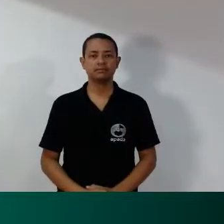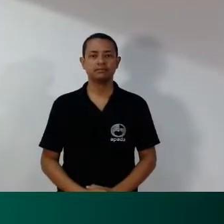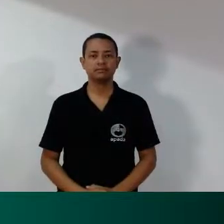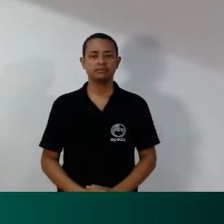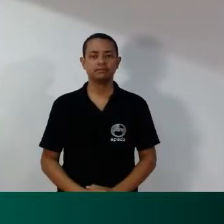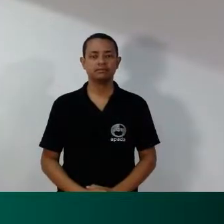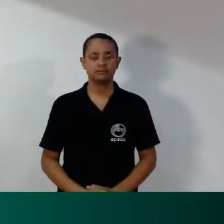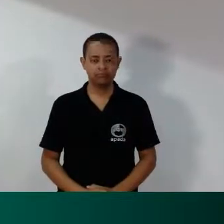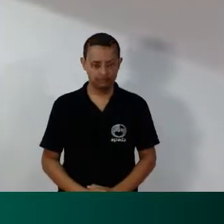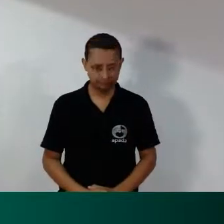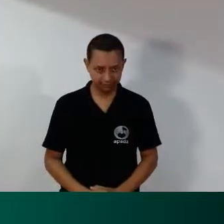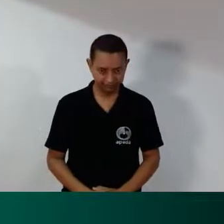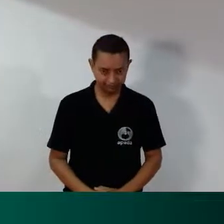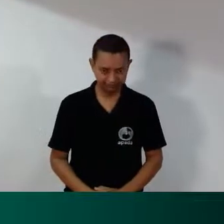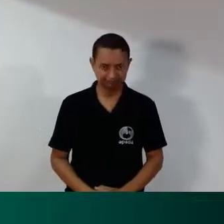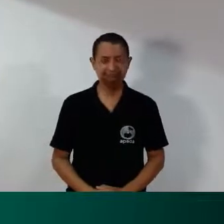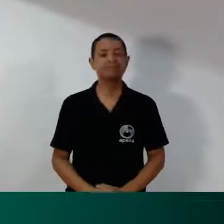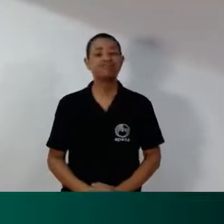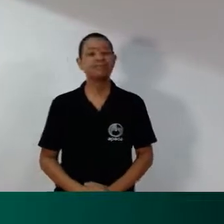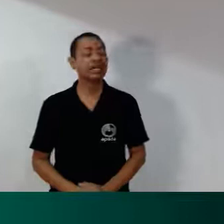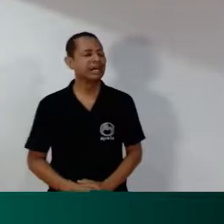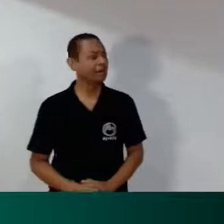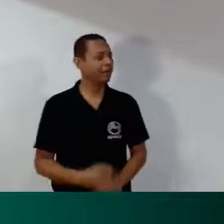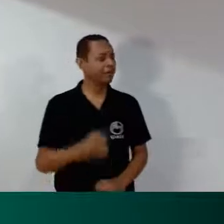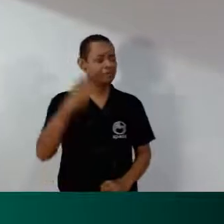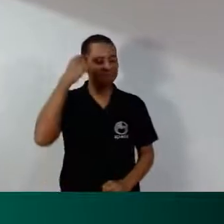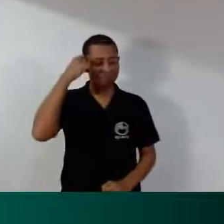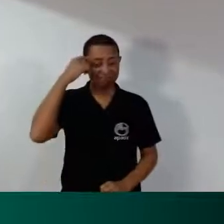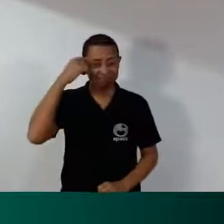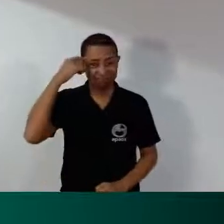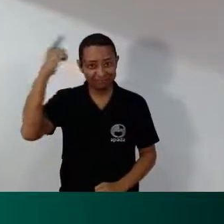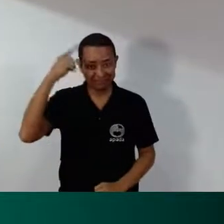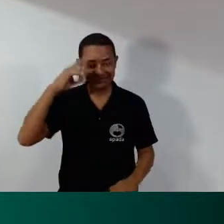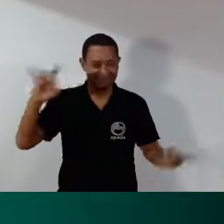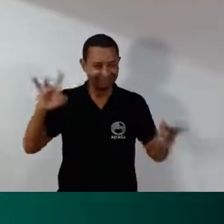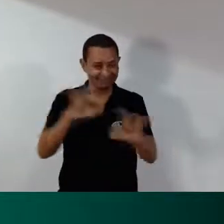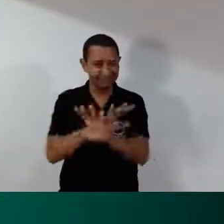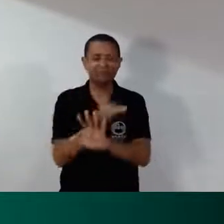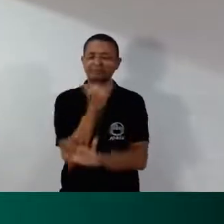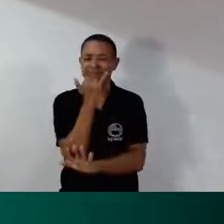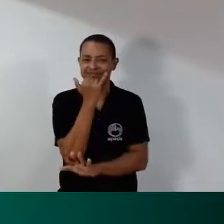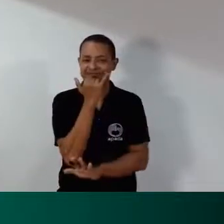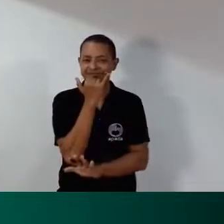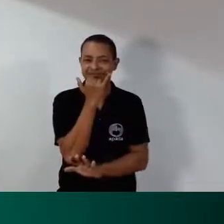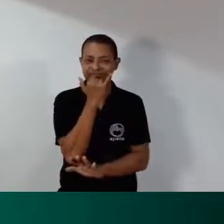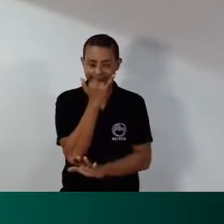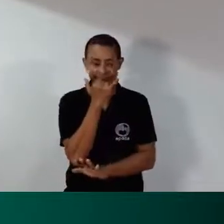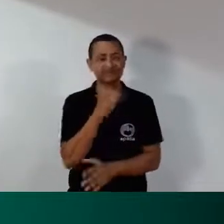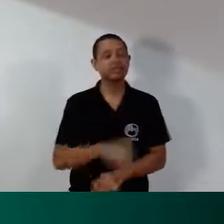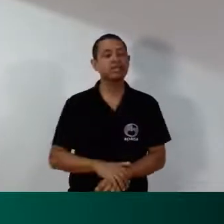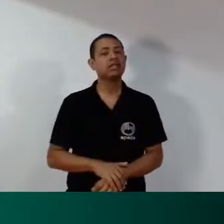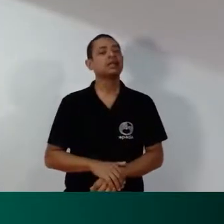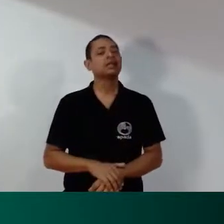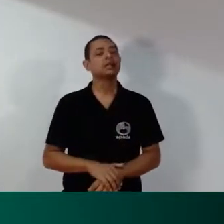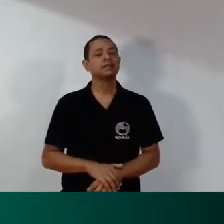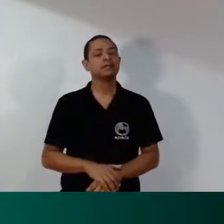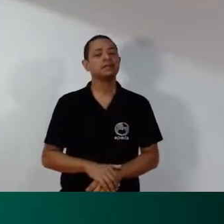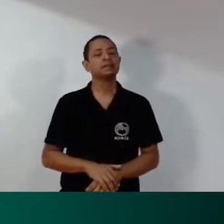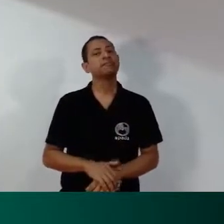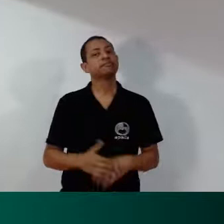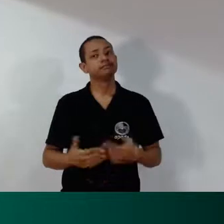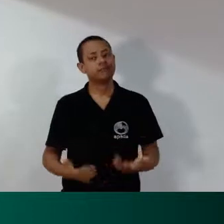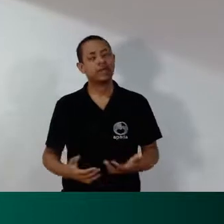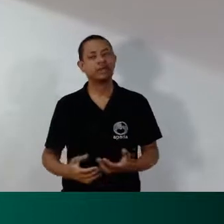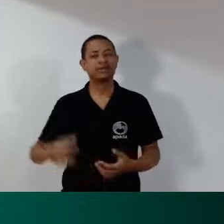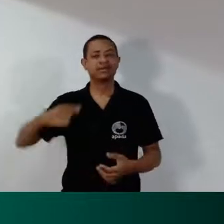é a vista eu pensava que era para encerrar foi mal é acho que é isso gente a gente vai tirar tem